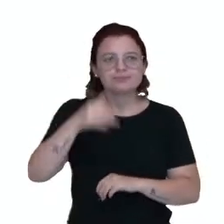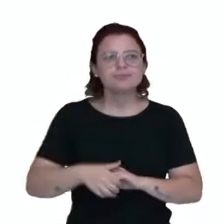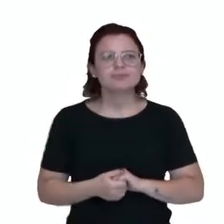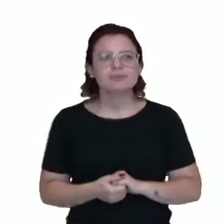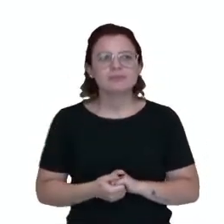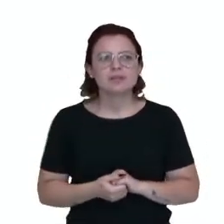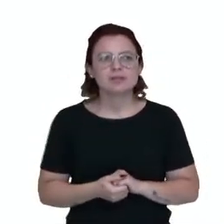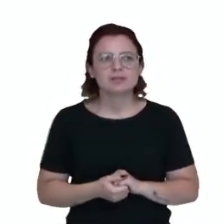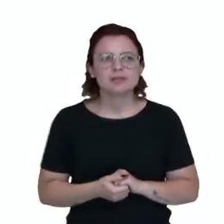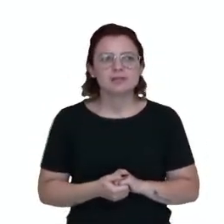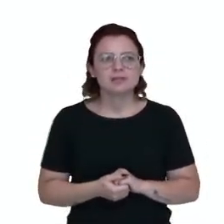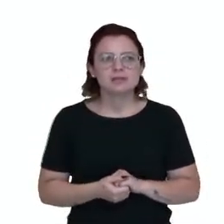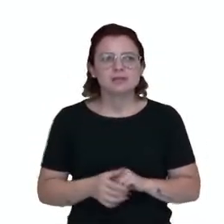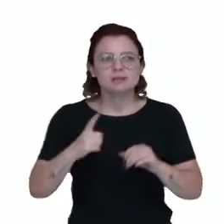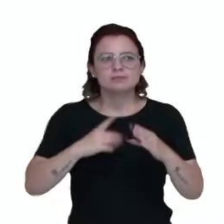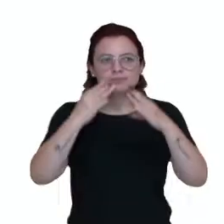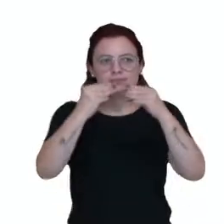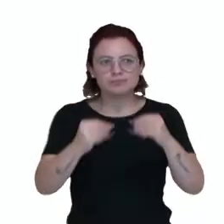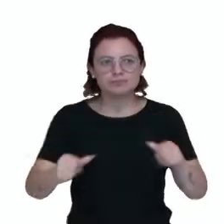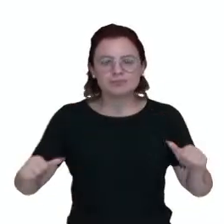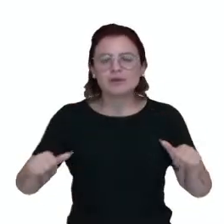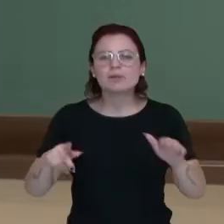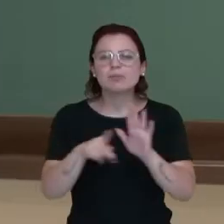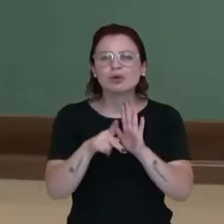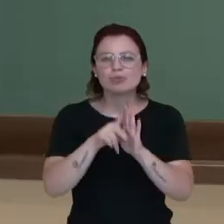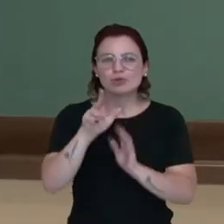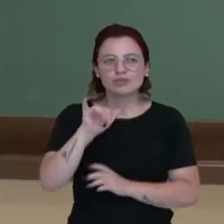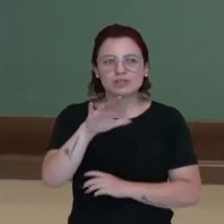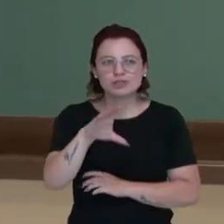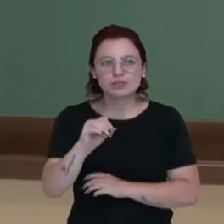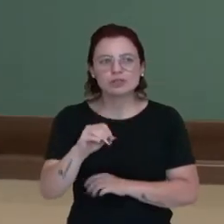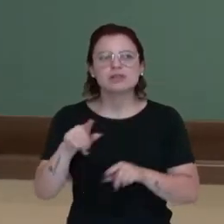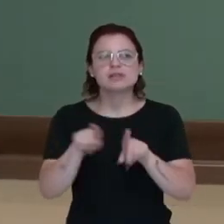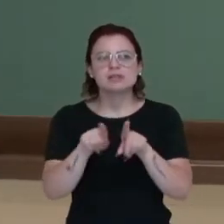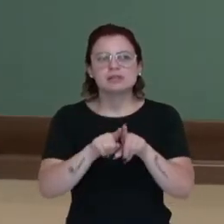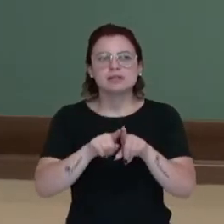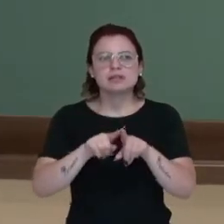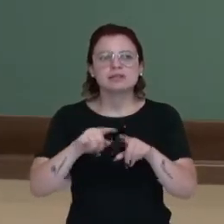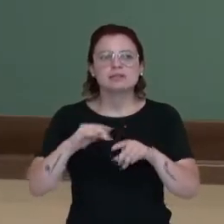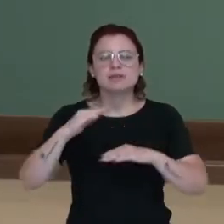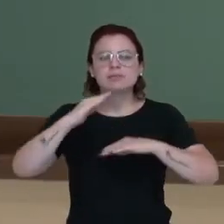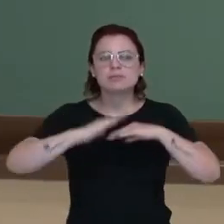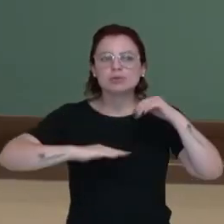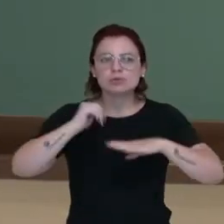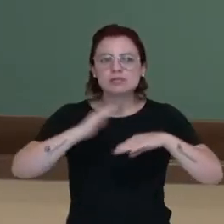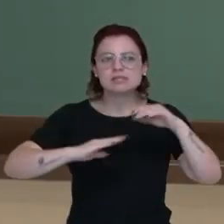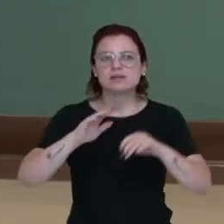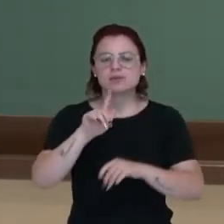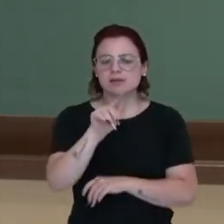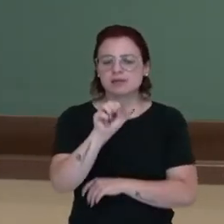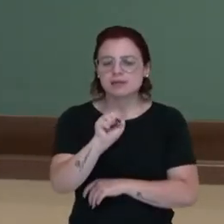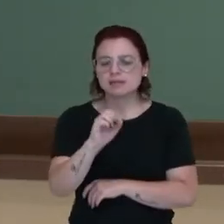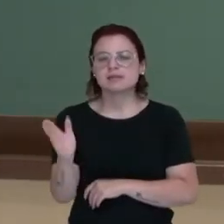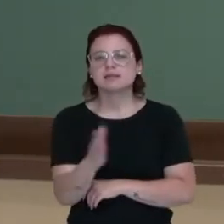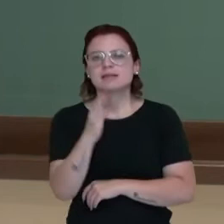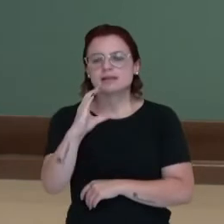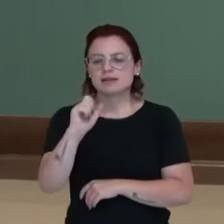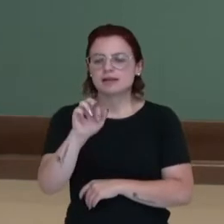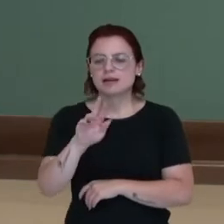lixões, produção de combustíveis fósseis, gás e carvão.